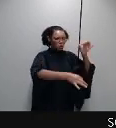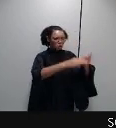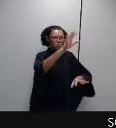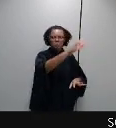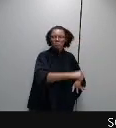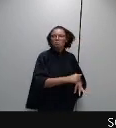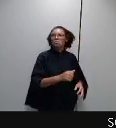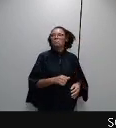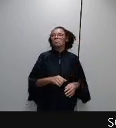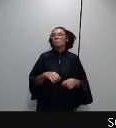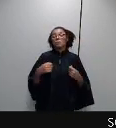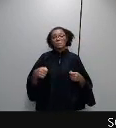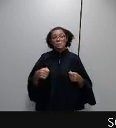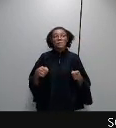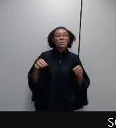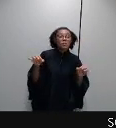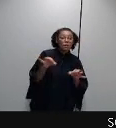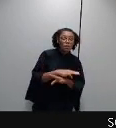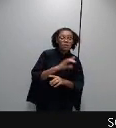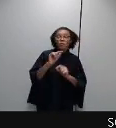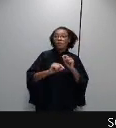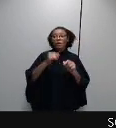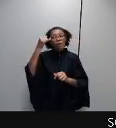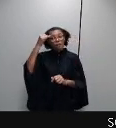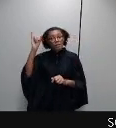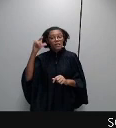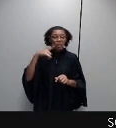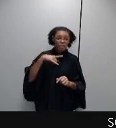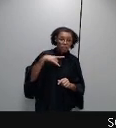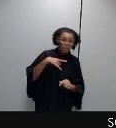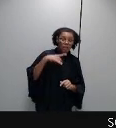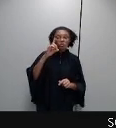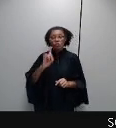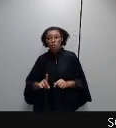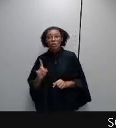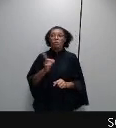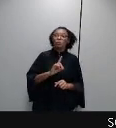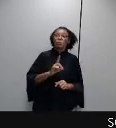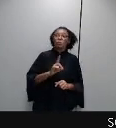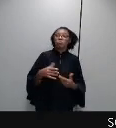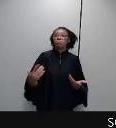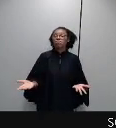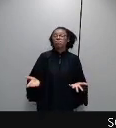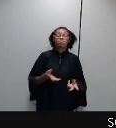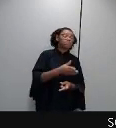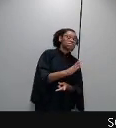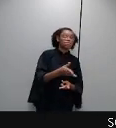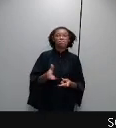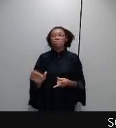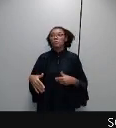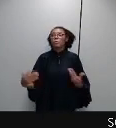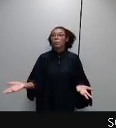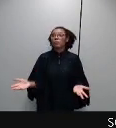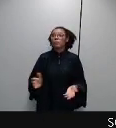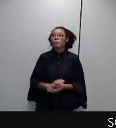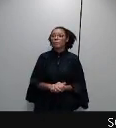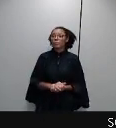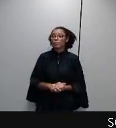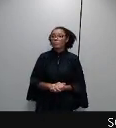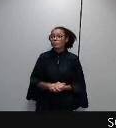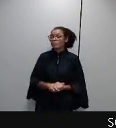resolvida isso na fazenda tem direito ou não ao melhor dos dois mundos né E como como a lei em